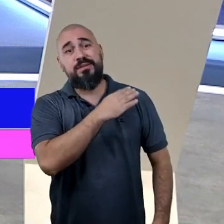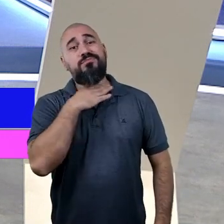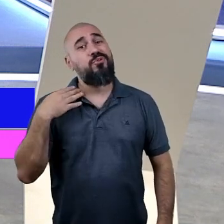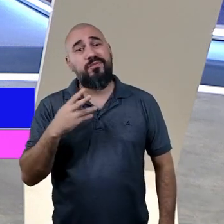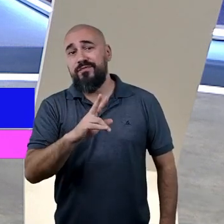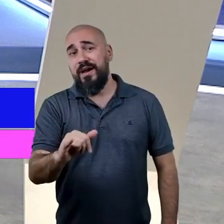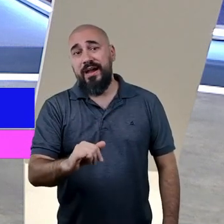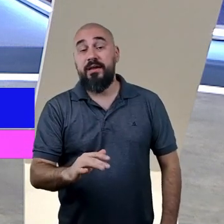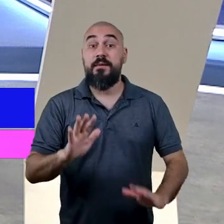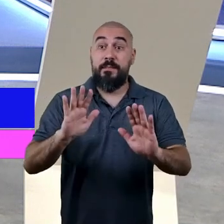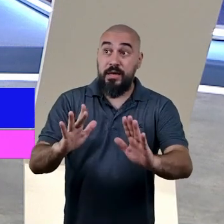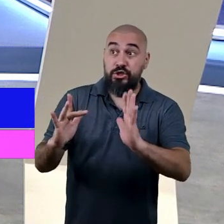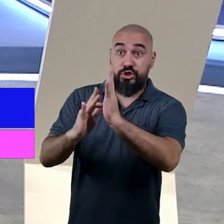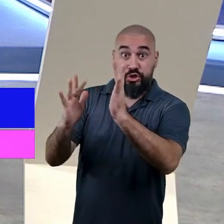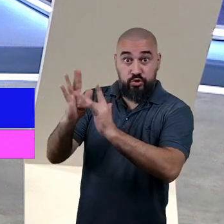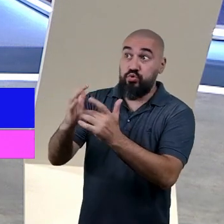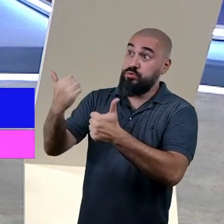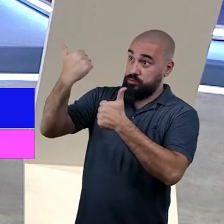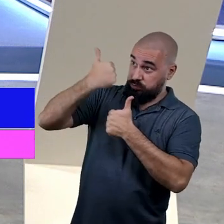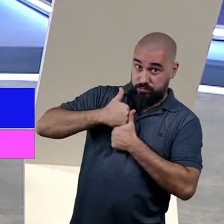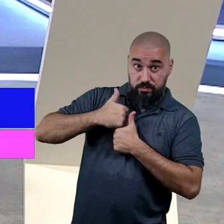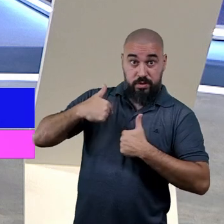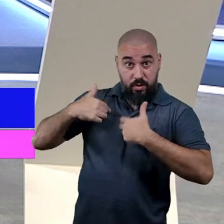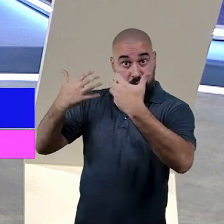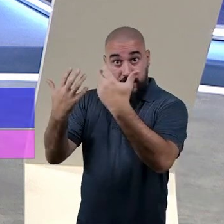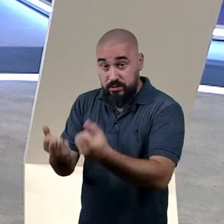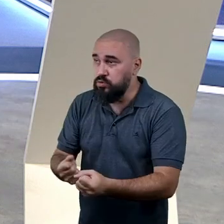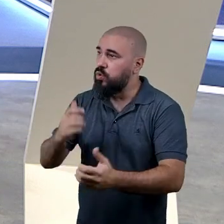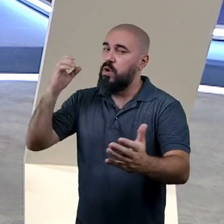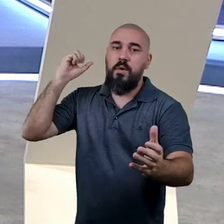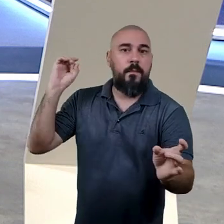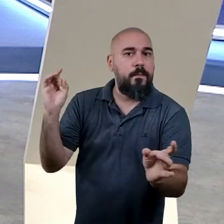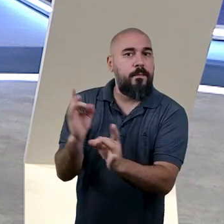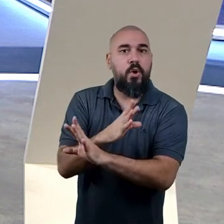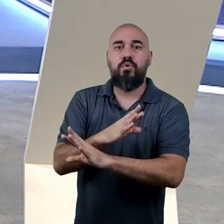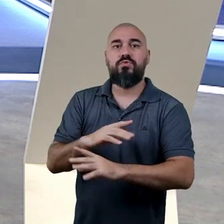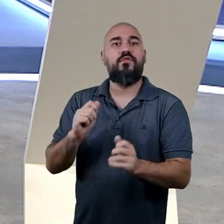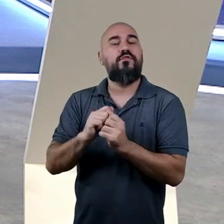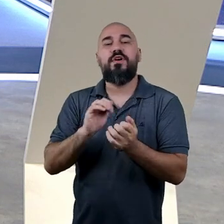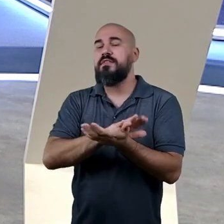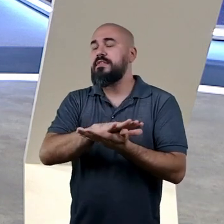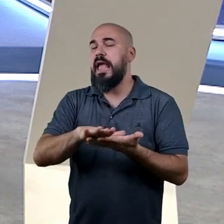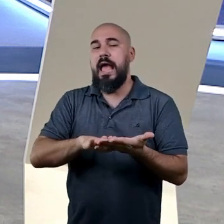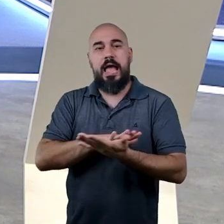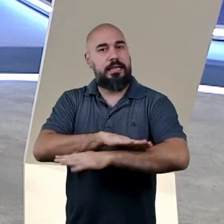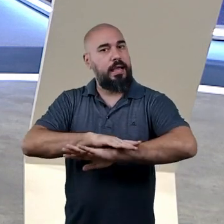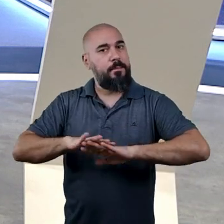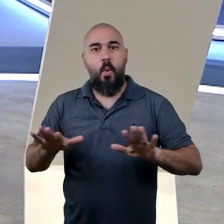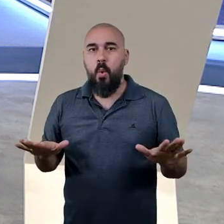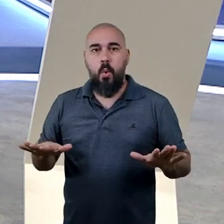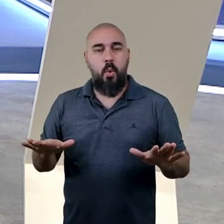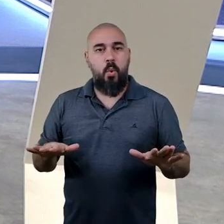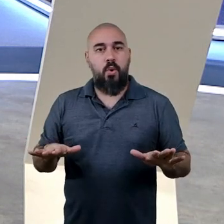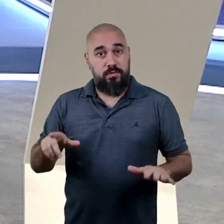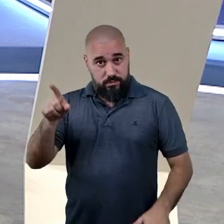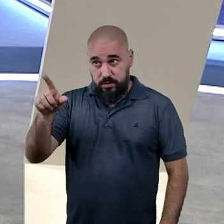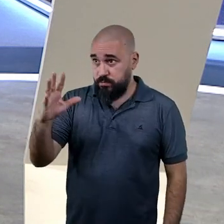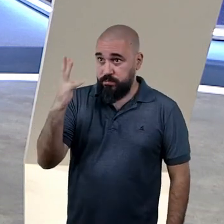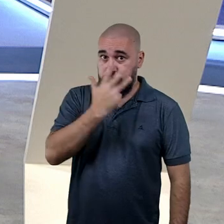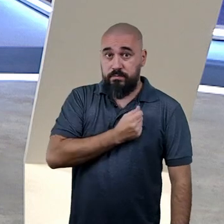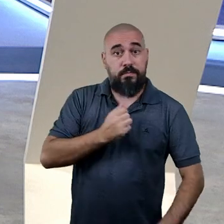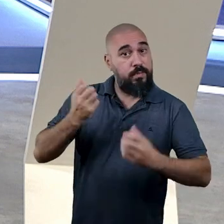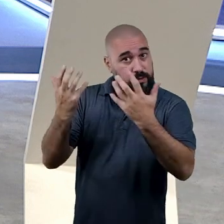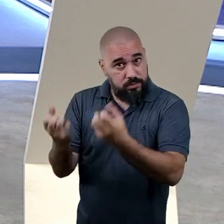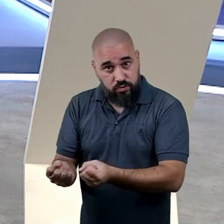fez, Ele assumiu, pagou, está pago, então você não tem que fazer mais nada. Agora, entenda uma coisa